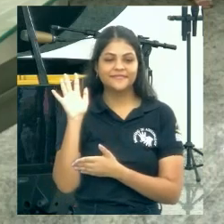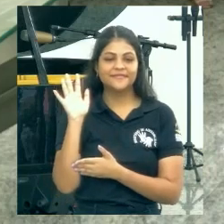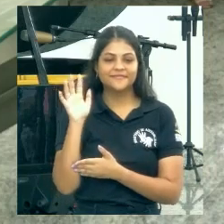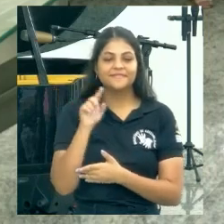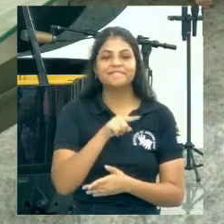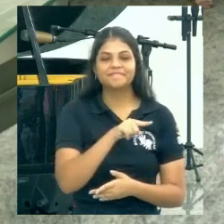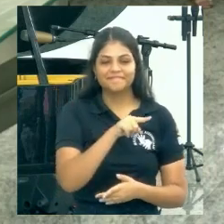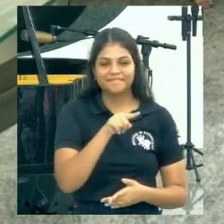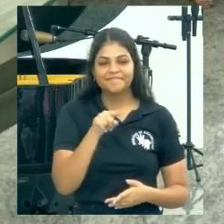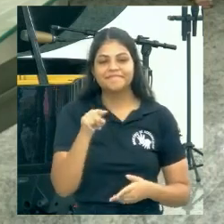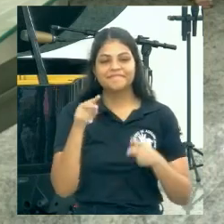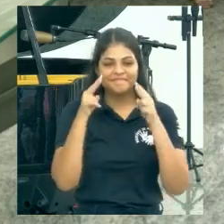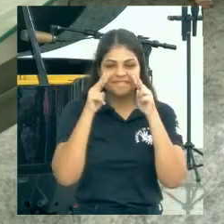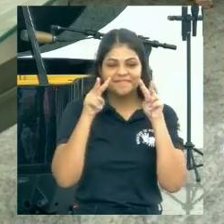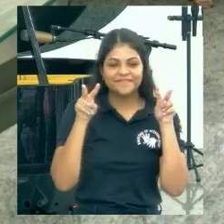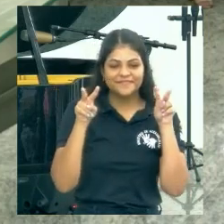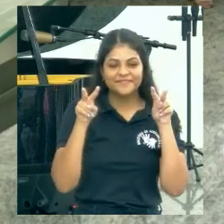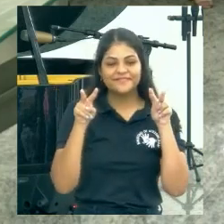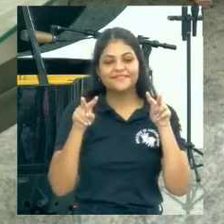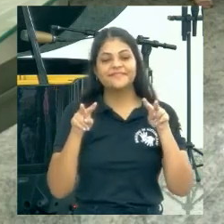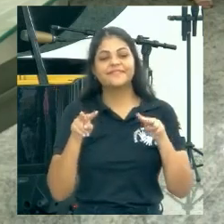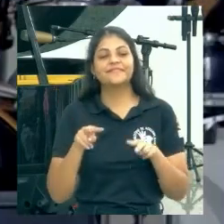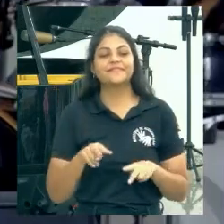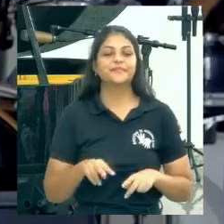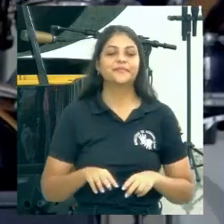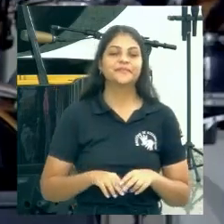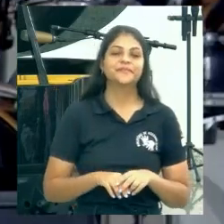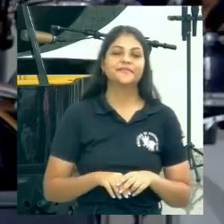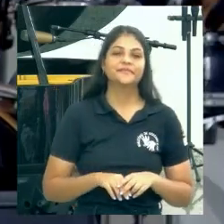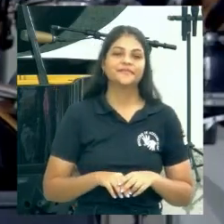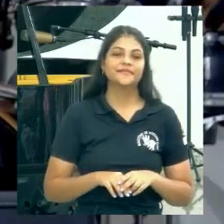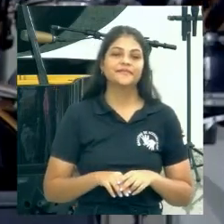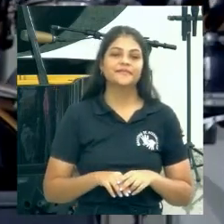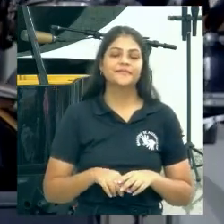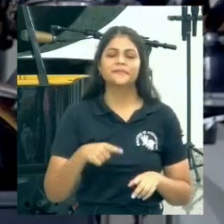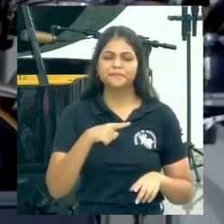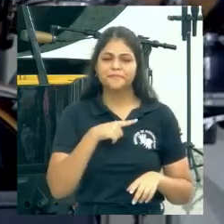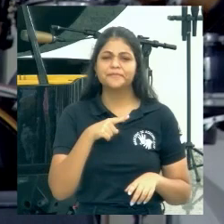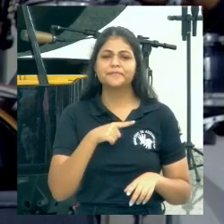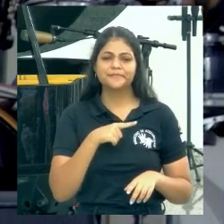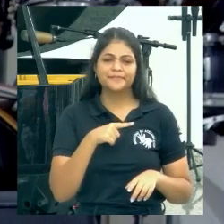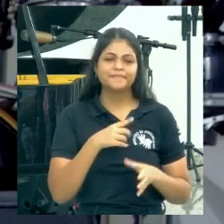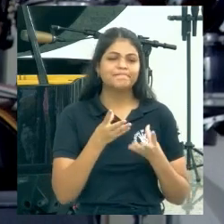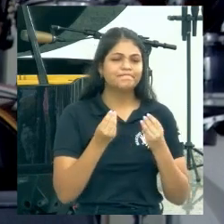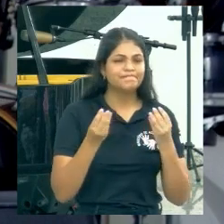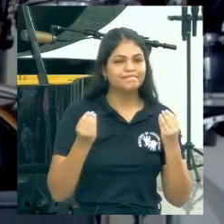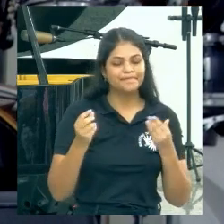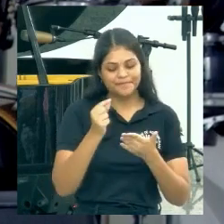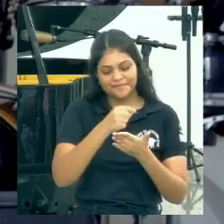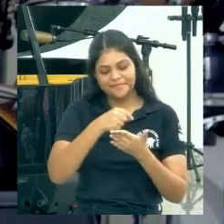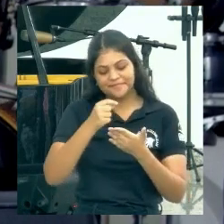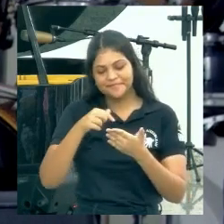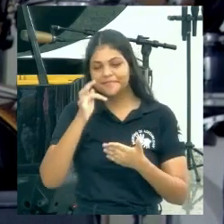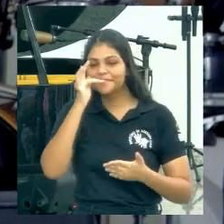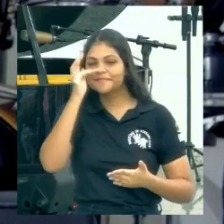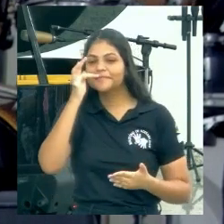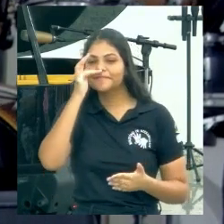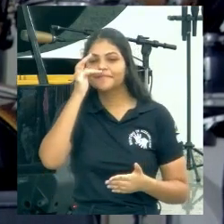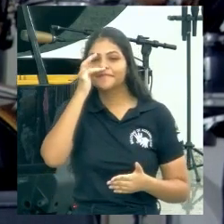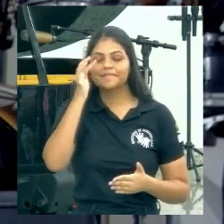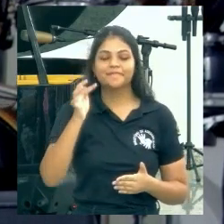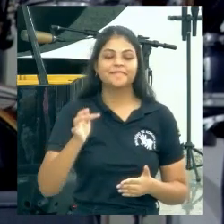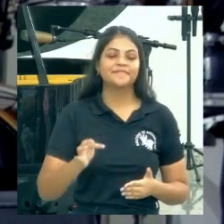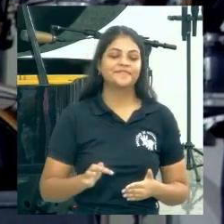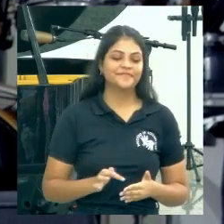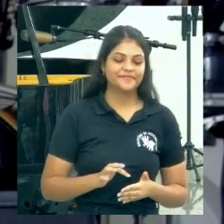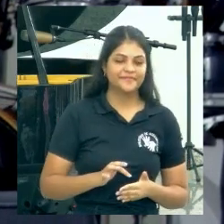não disse que tinha gente assim aqui? Pois bem. Houve muito tempo assim, eu espero que não seja politicamente